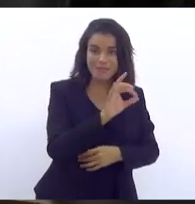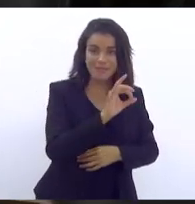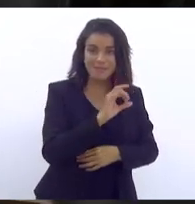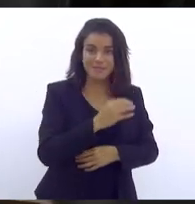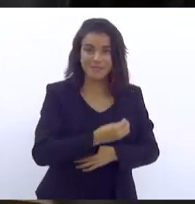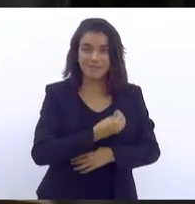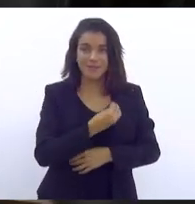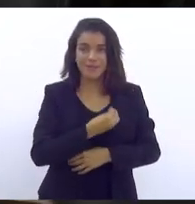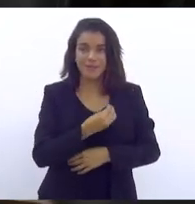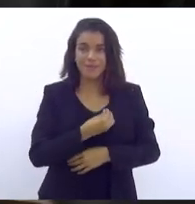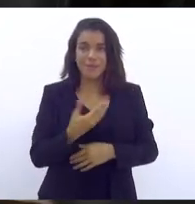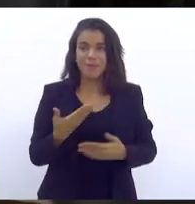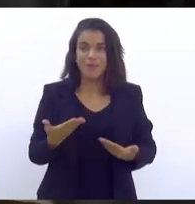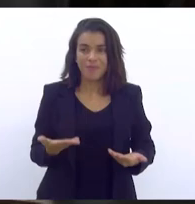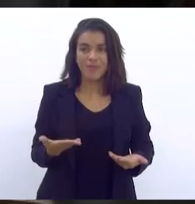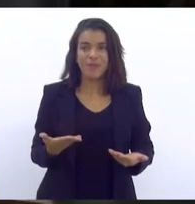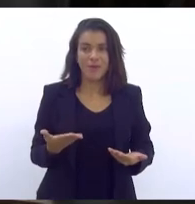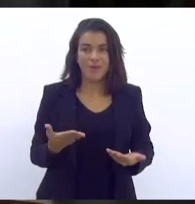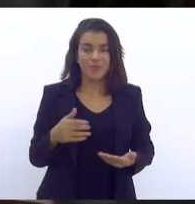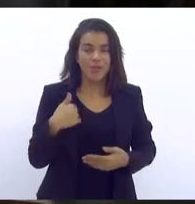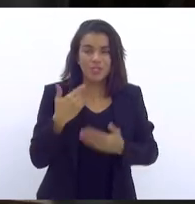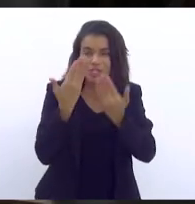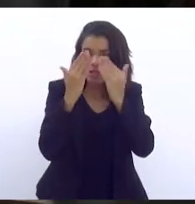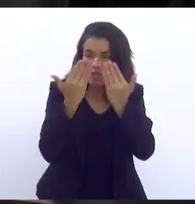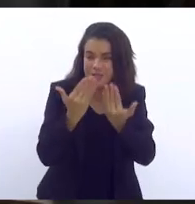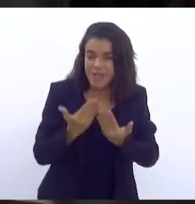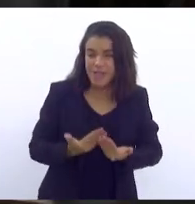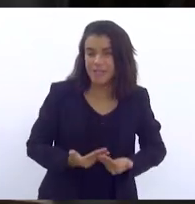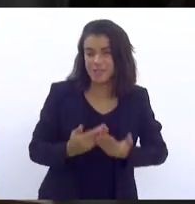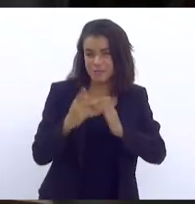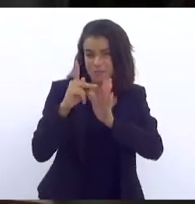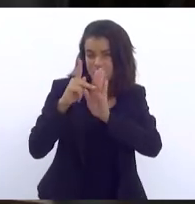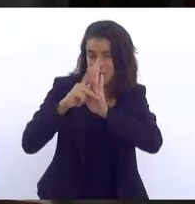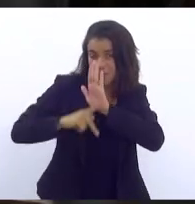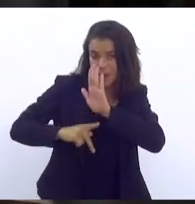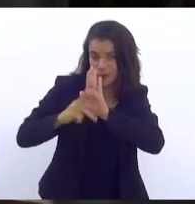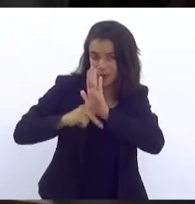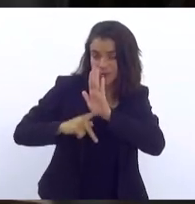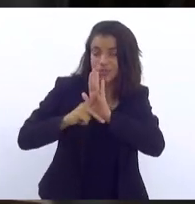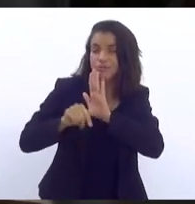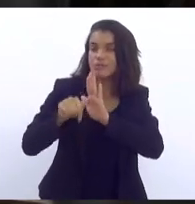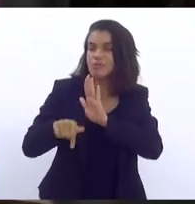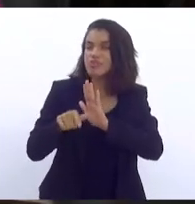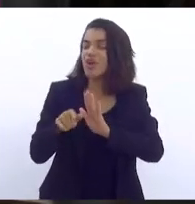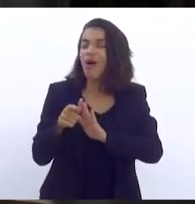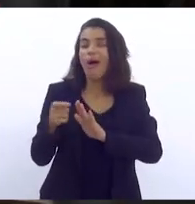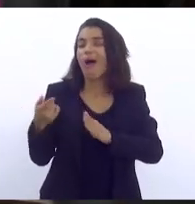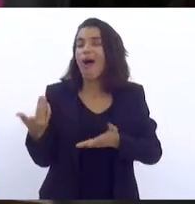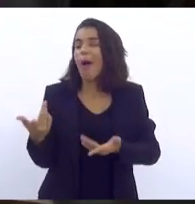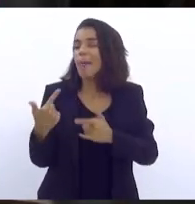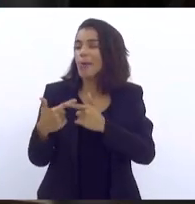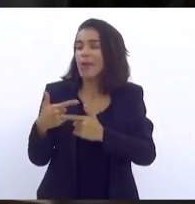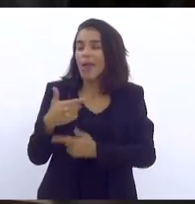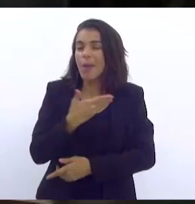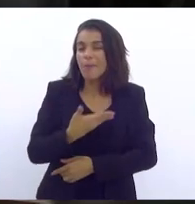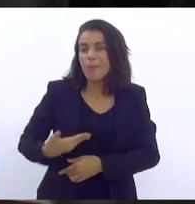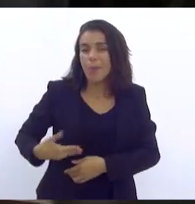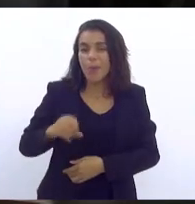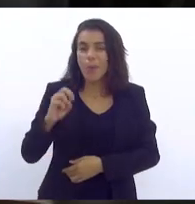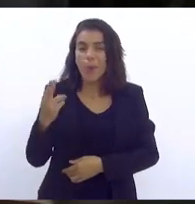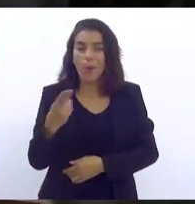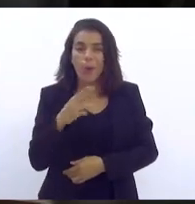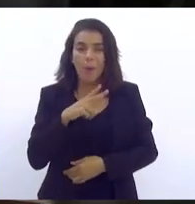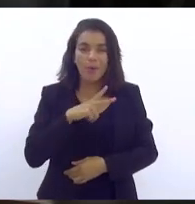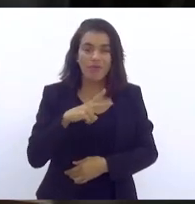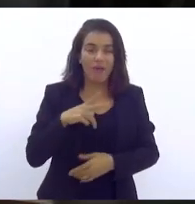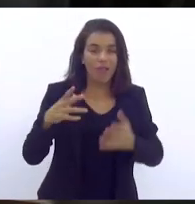aqui então quando a gente Analisa um projeto a gente não pode ficar colocando só porque é público ou é Privado não